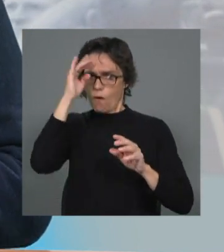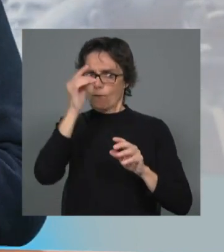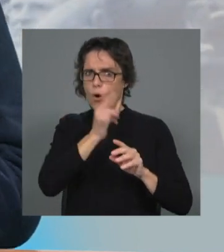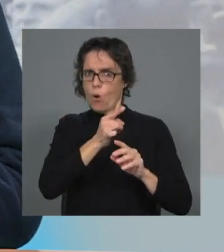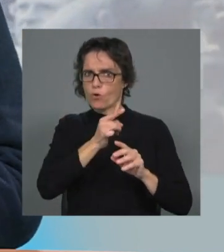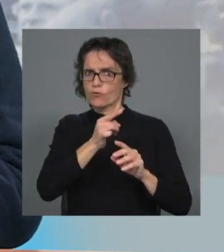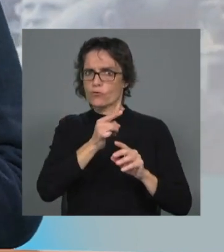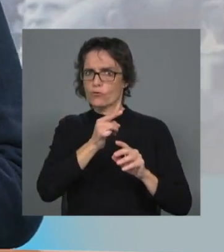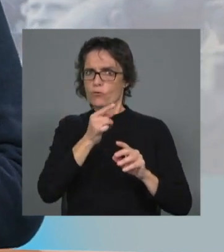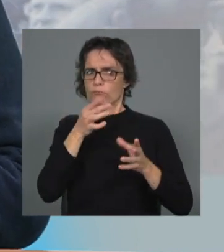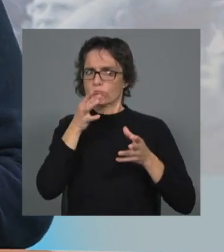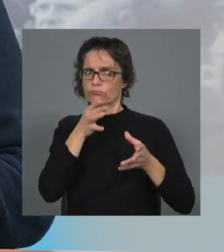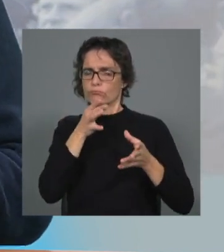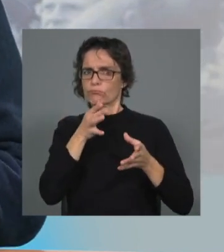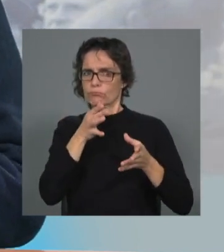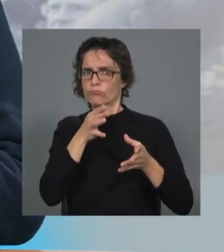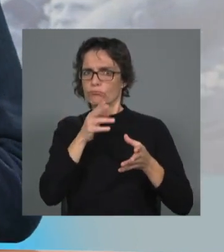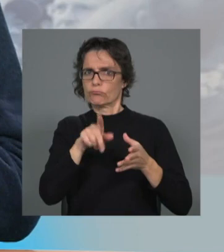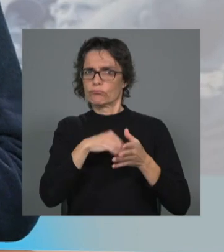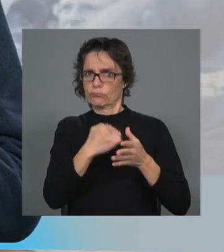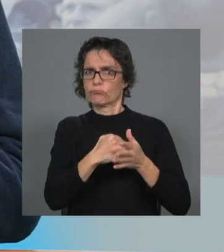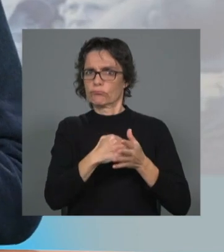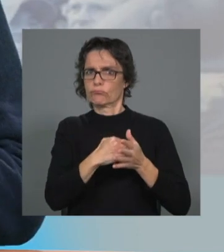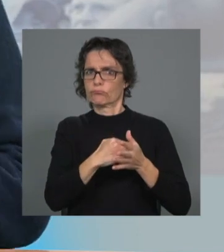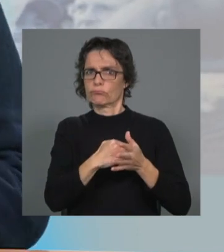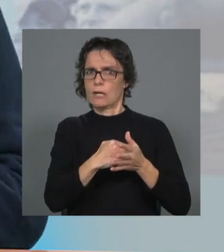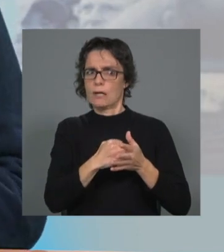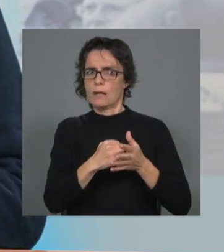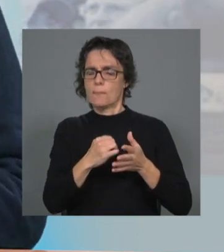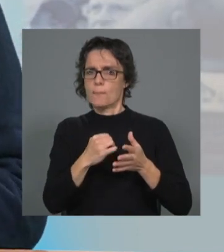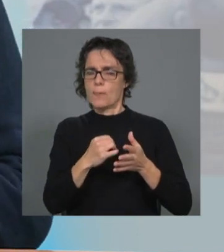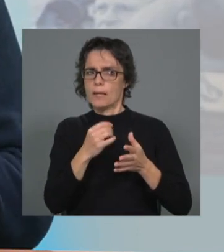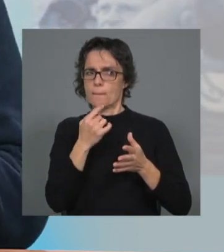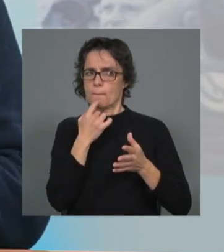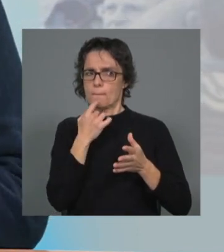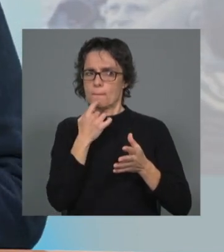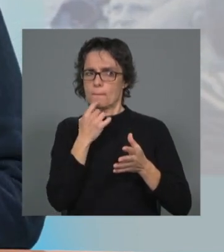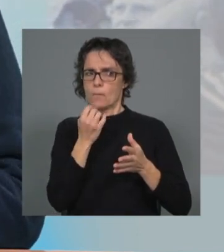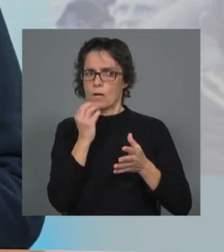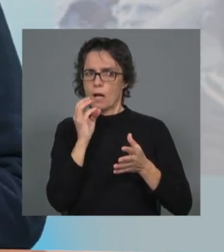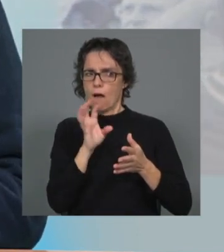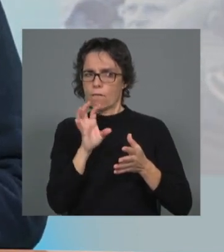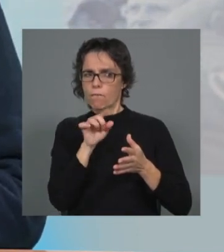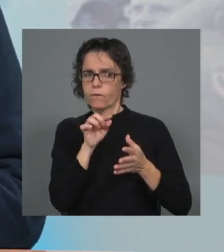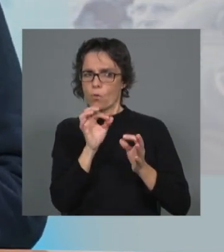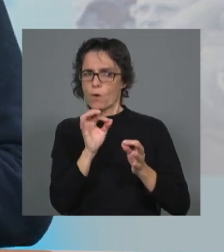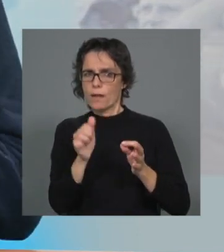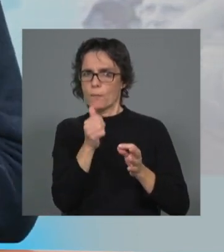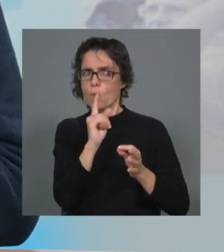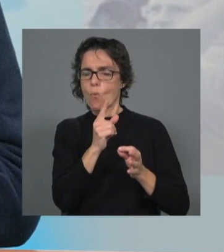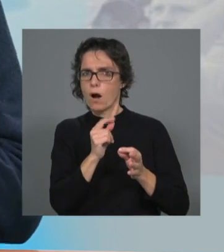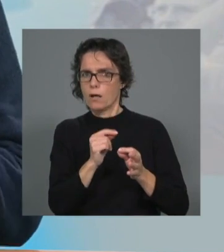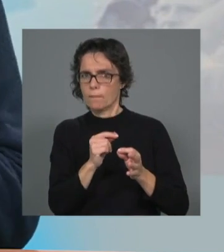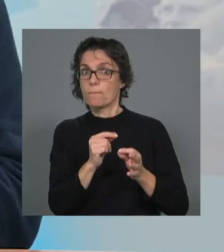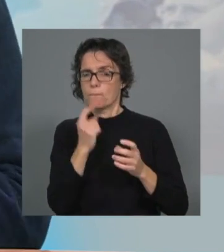também atento para perceber a melhor forma de cuidar deste tesouro que Deus está a oferecer à humanidade